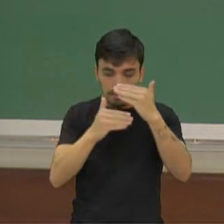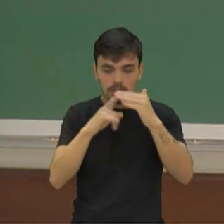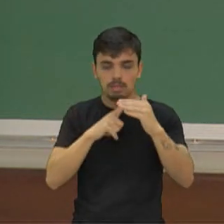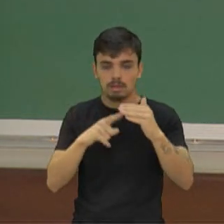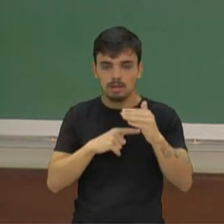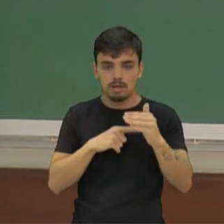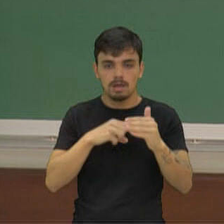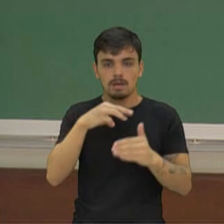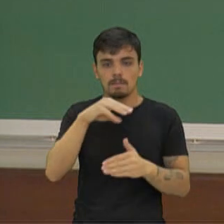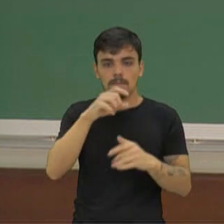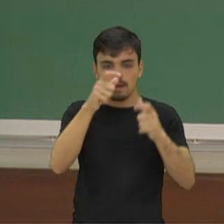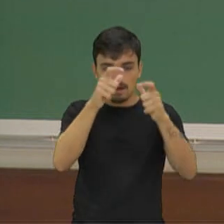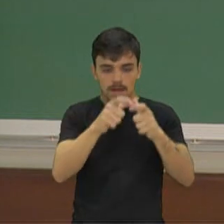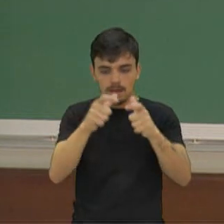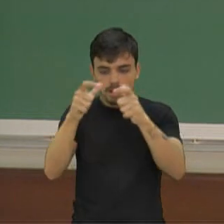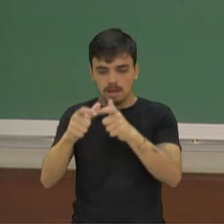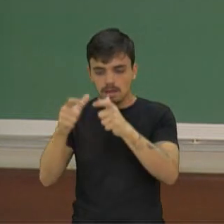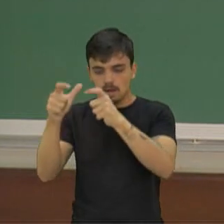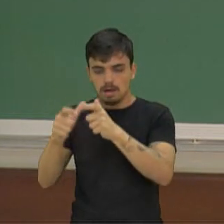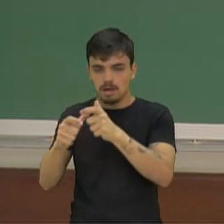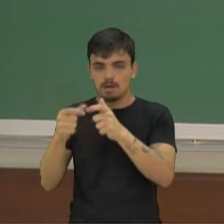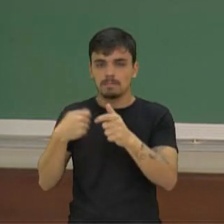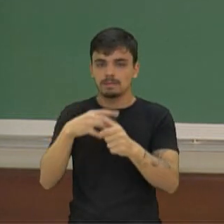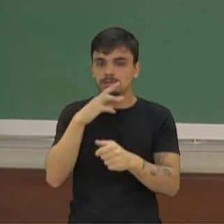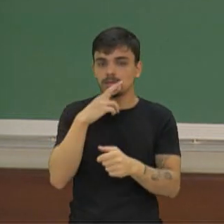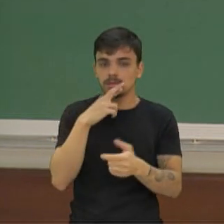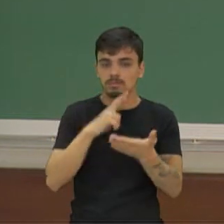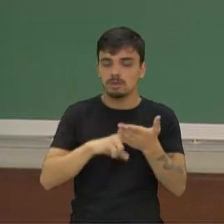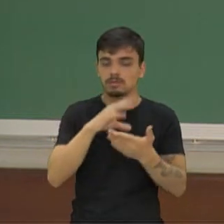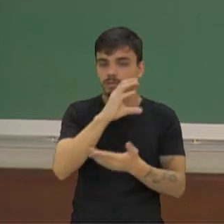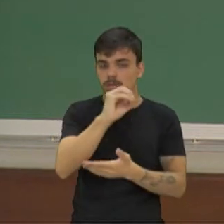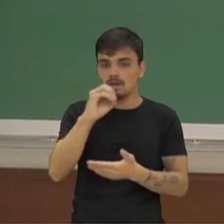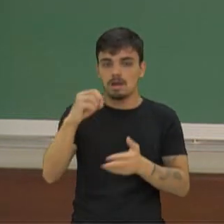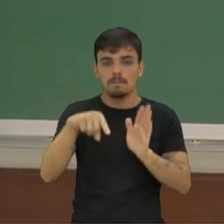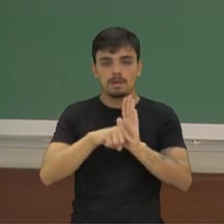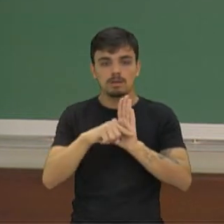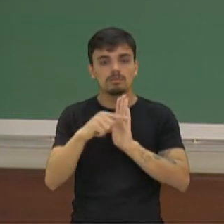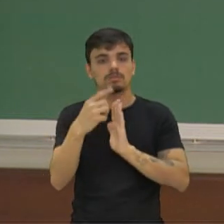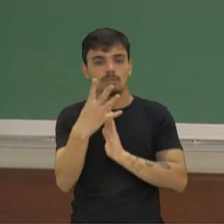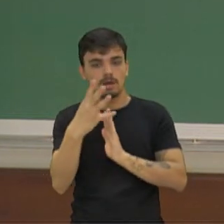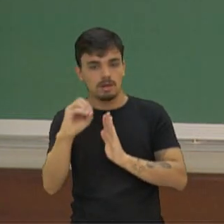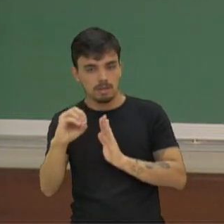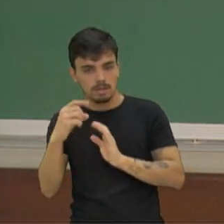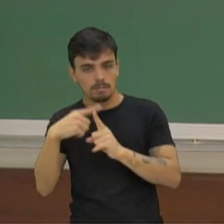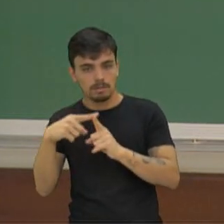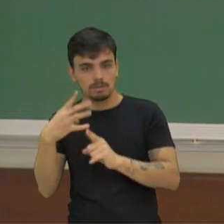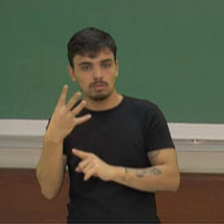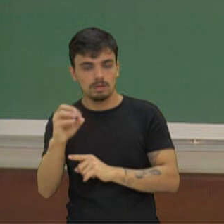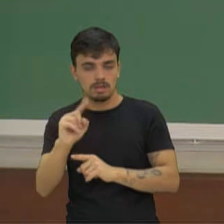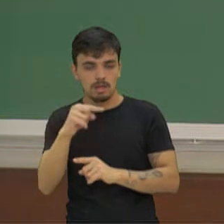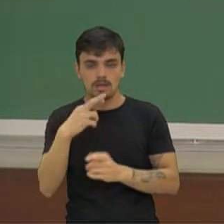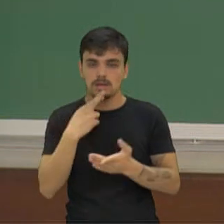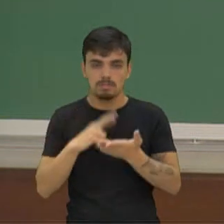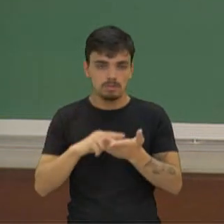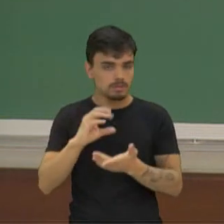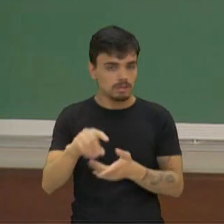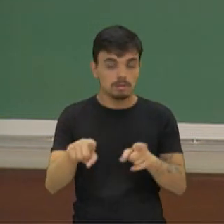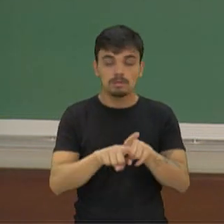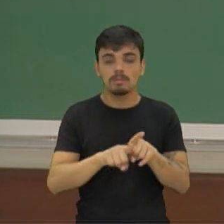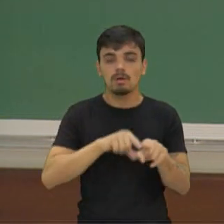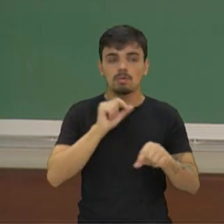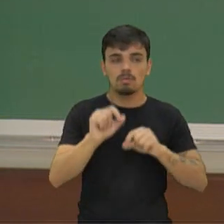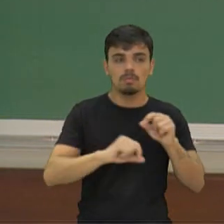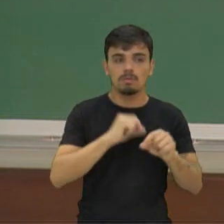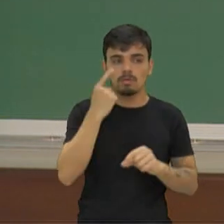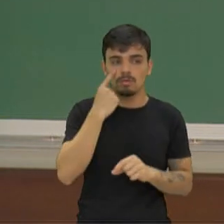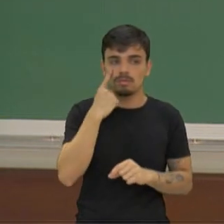malha. A soma dessa tem que dar 0, que é menos 40 mais 40. 0. Aqui,